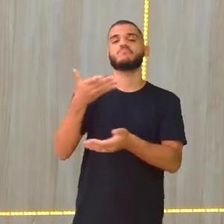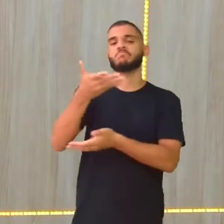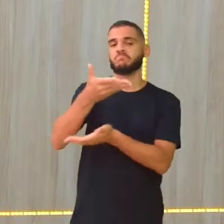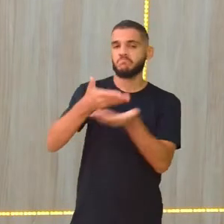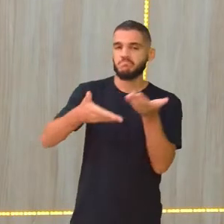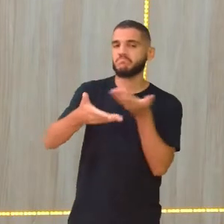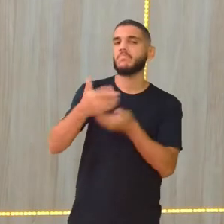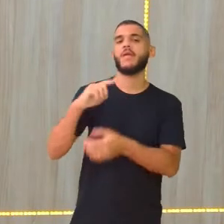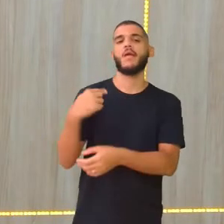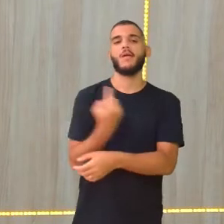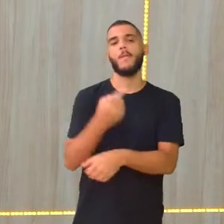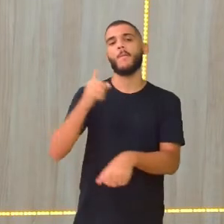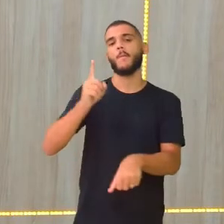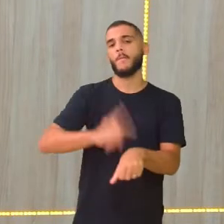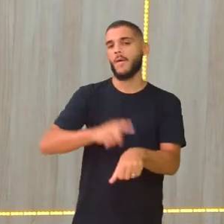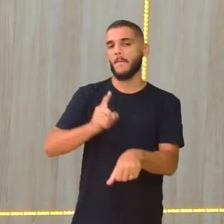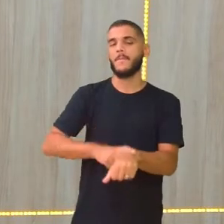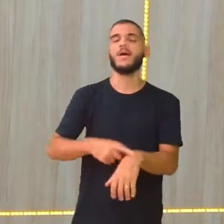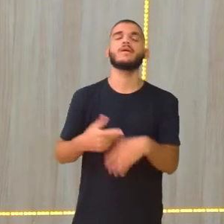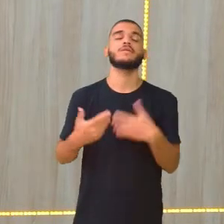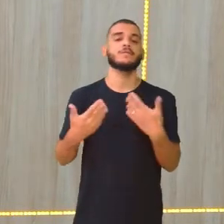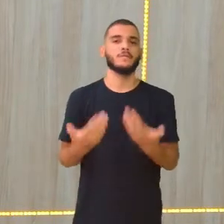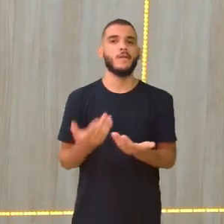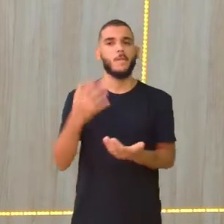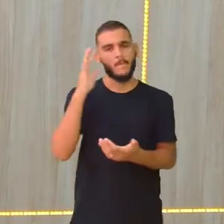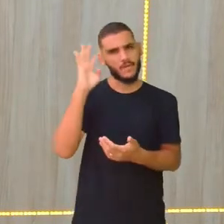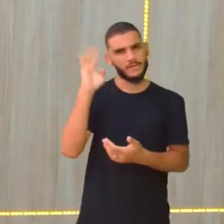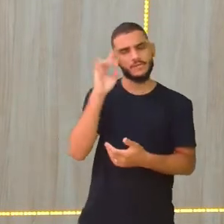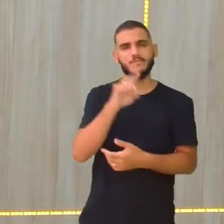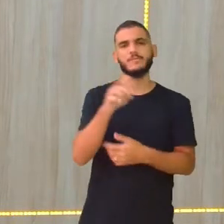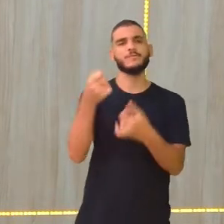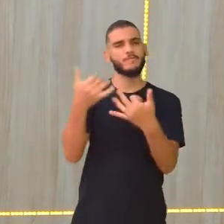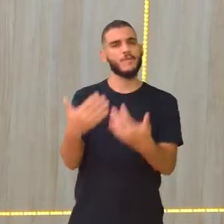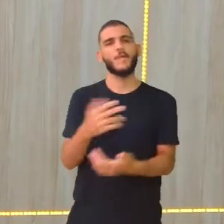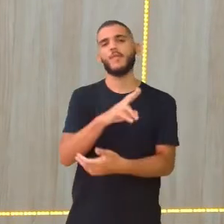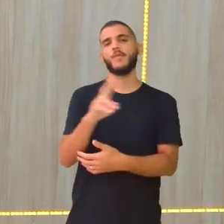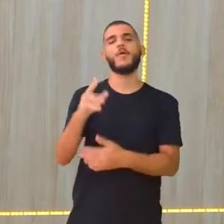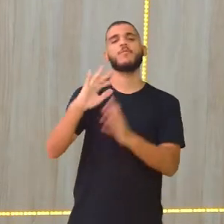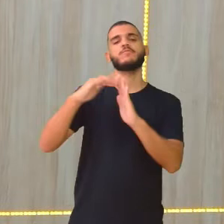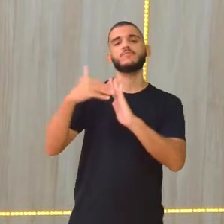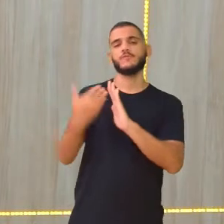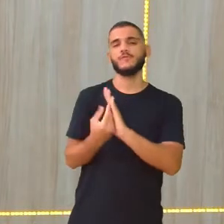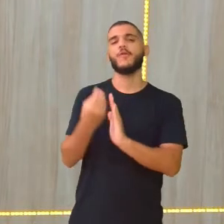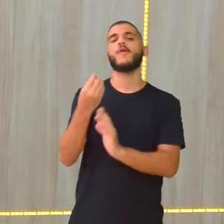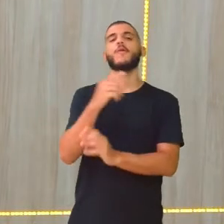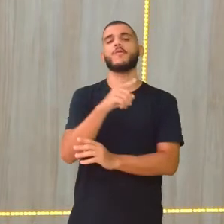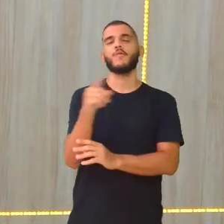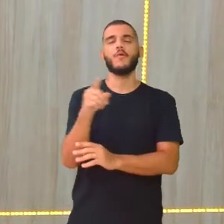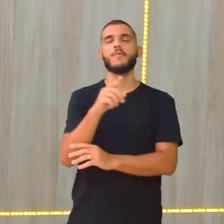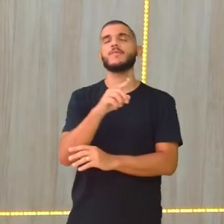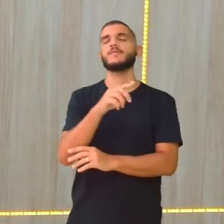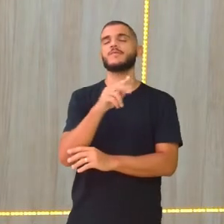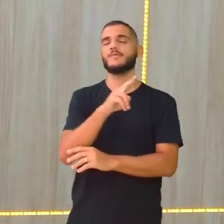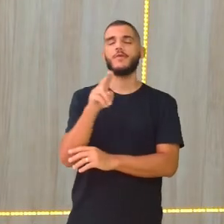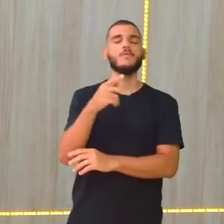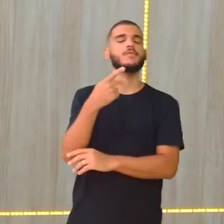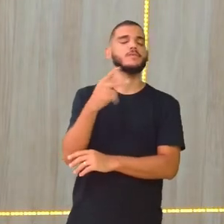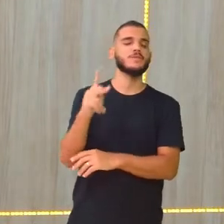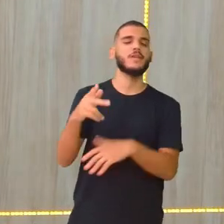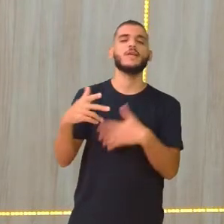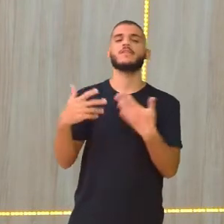tempo real, gente. Imagina vocês dizendo o nome da escola de vocês, falando o nome de vocês, respondendo nossos